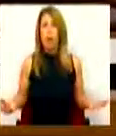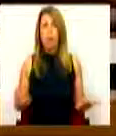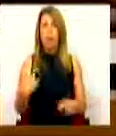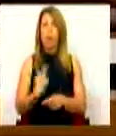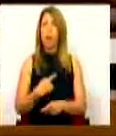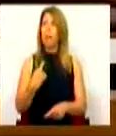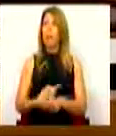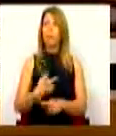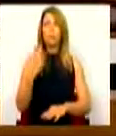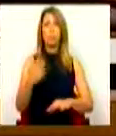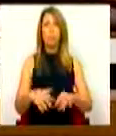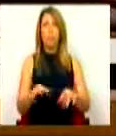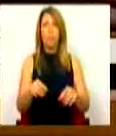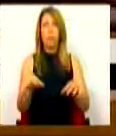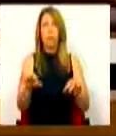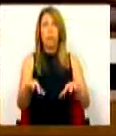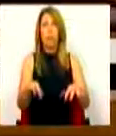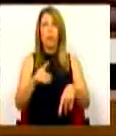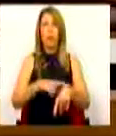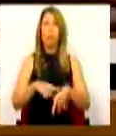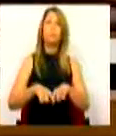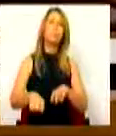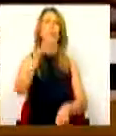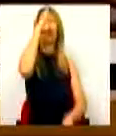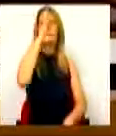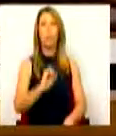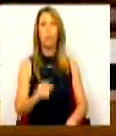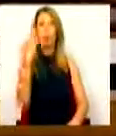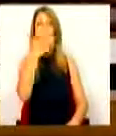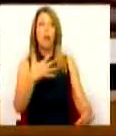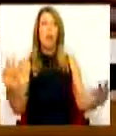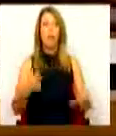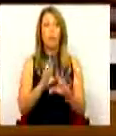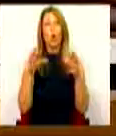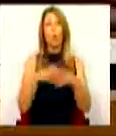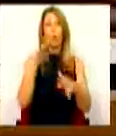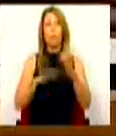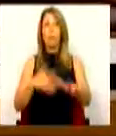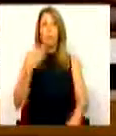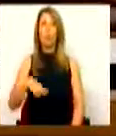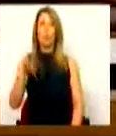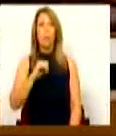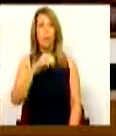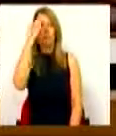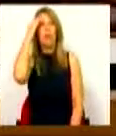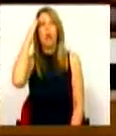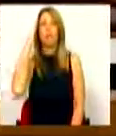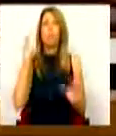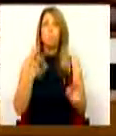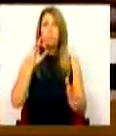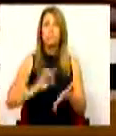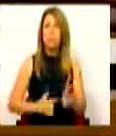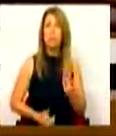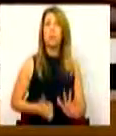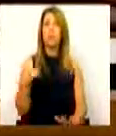do pano no fim da legislatura. De resto, se o Grupo Parlamentar do Partido Socialista considerou absolutamente essencial a